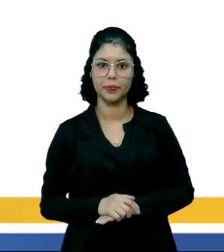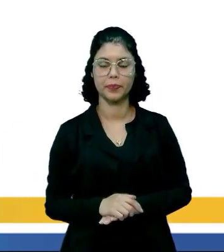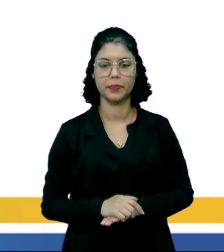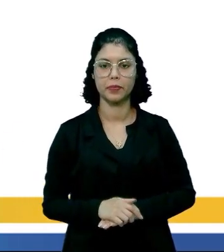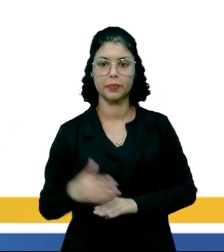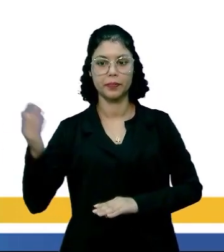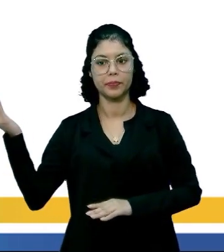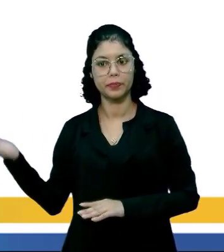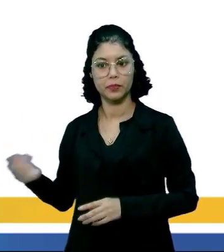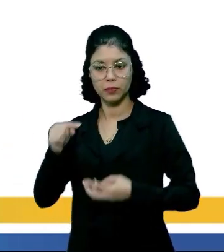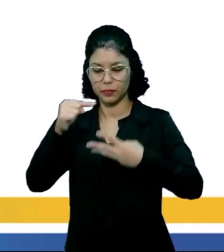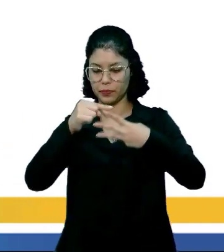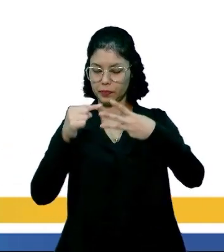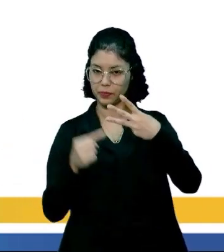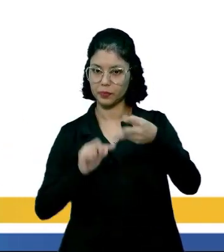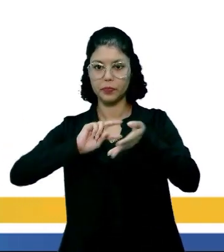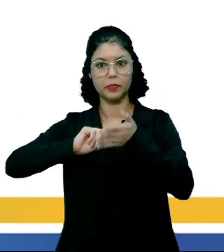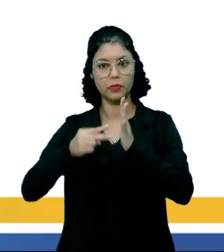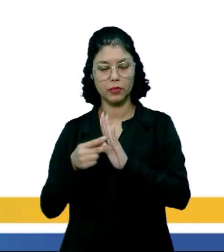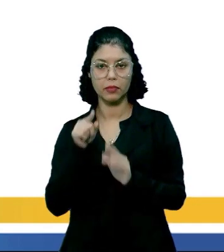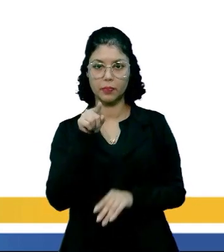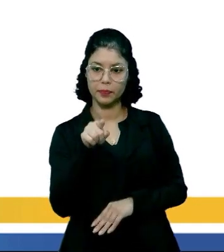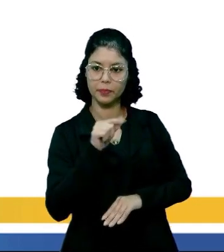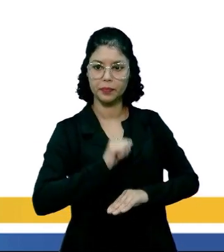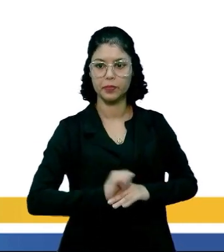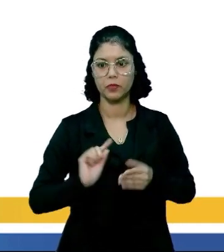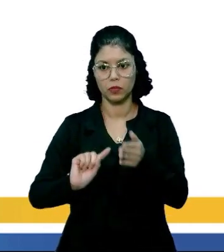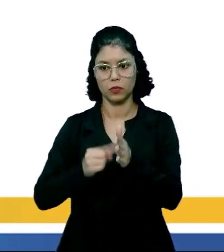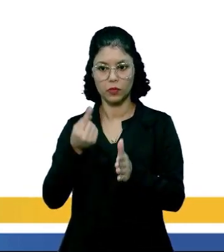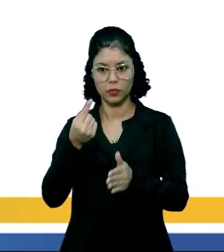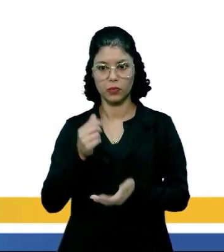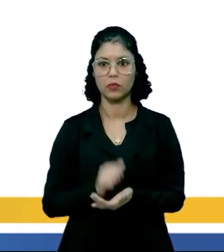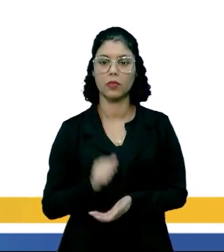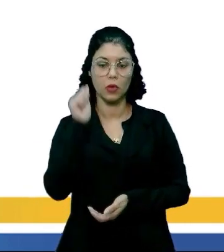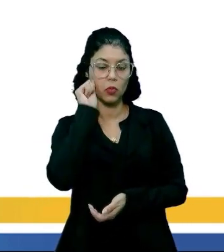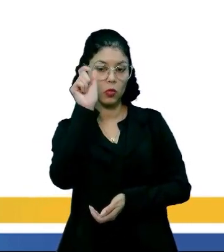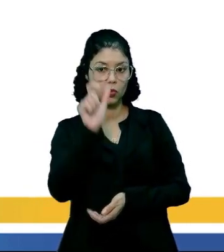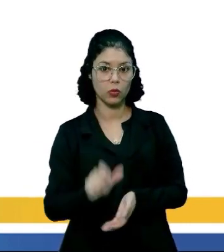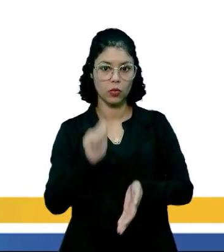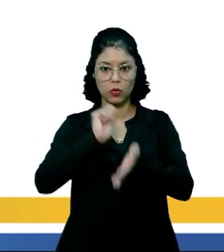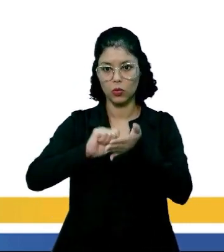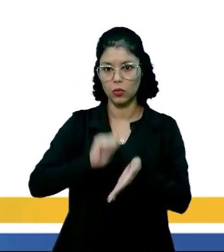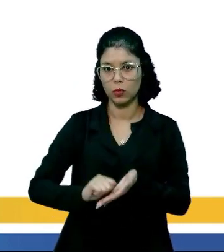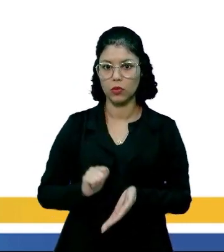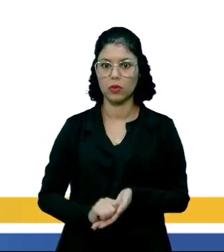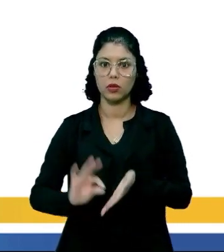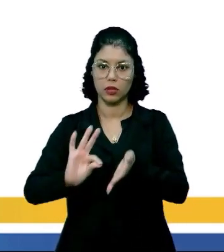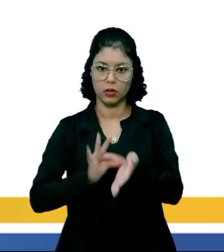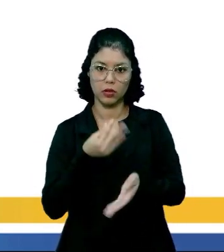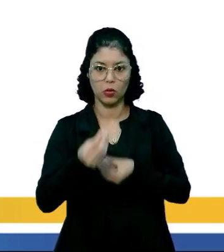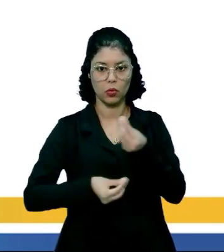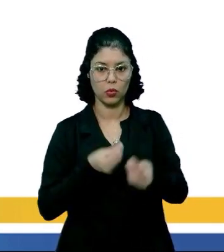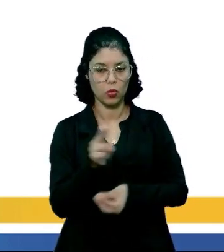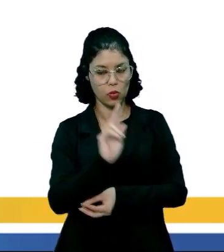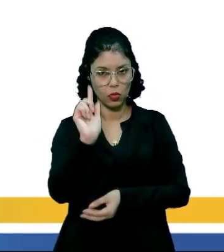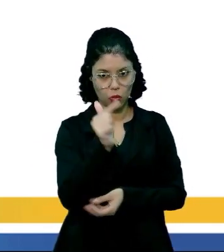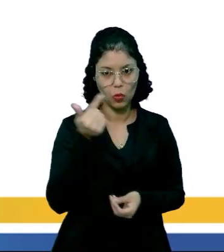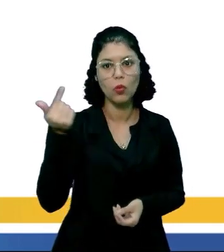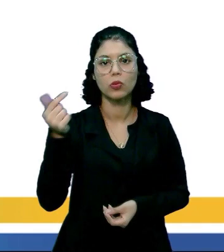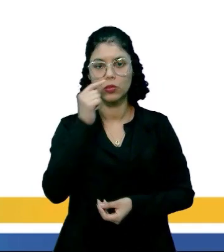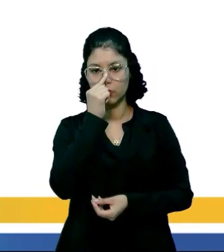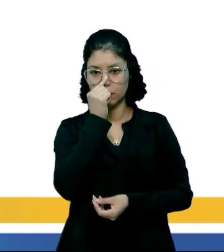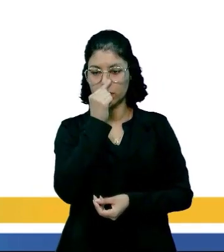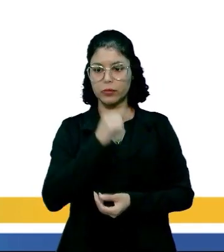a gente tem 3 significados aí. O primeiro é o autor que escreve assinando com o nome de outrem ou